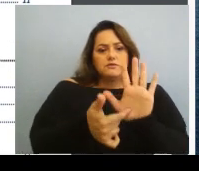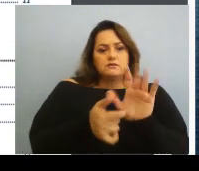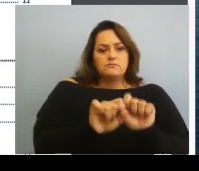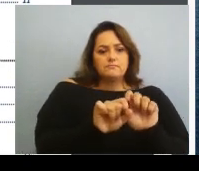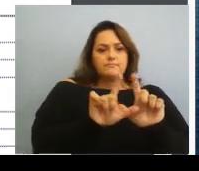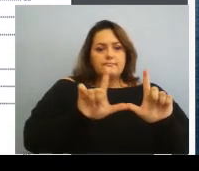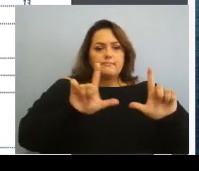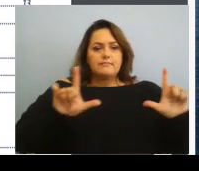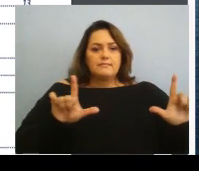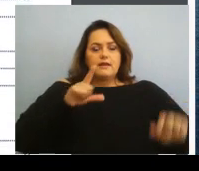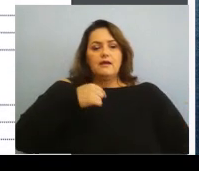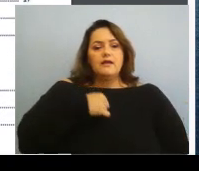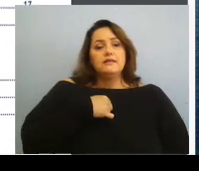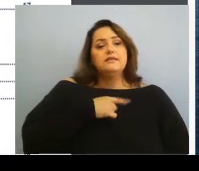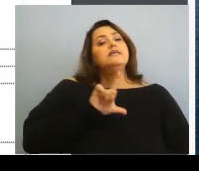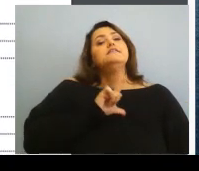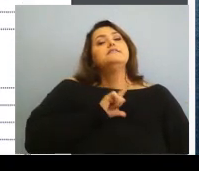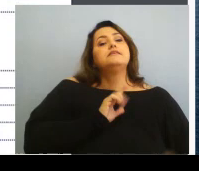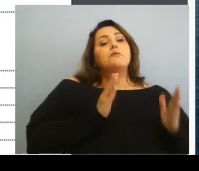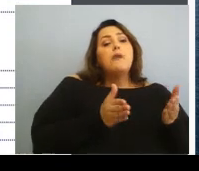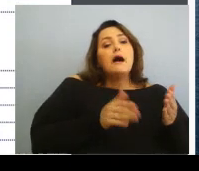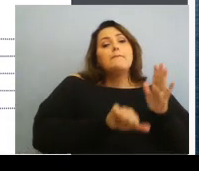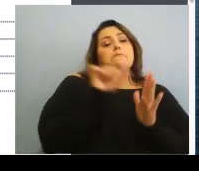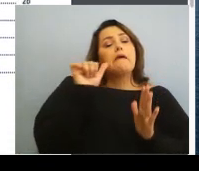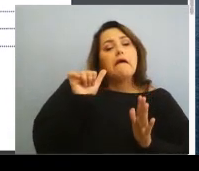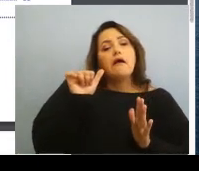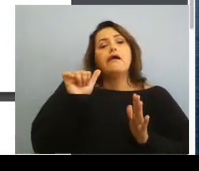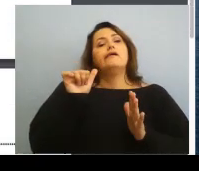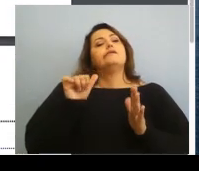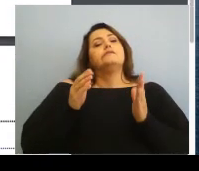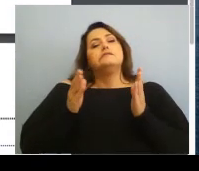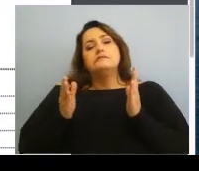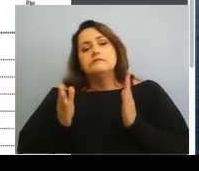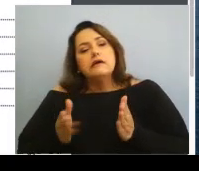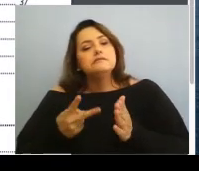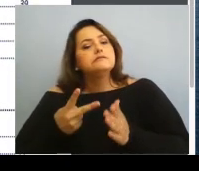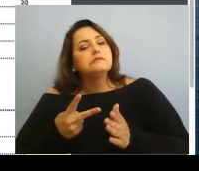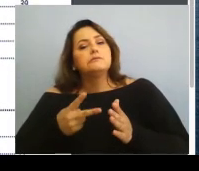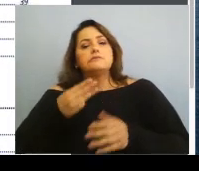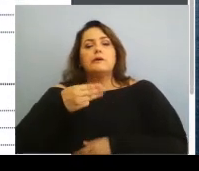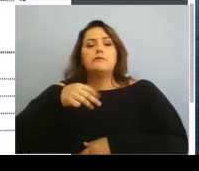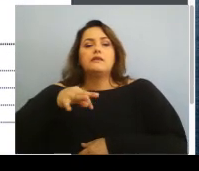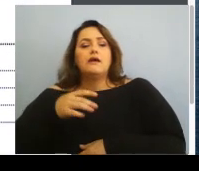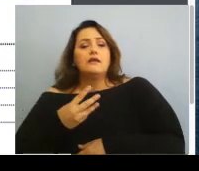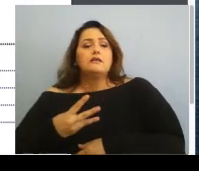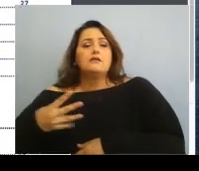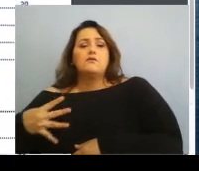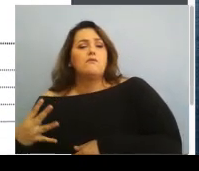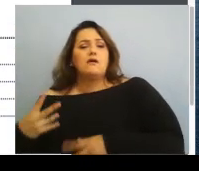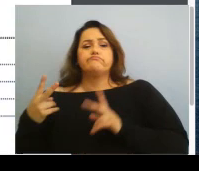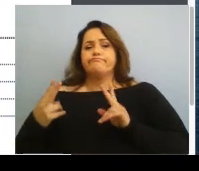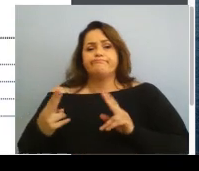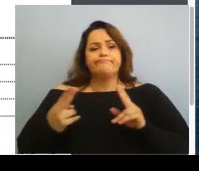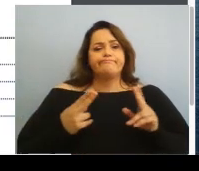módulo primeiro, que é de acesso e cadastramento, o módulo segundo, que é gerando MTR, o módulo segundo, terceiro e quarto, o mesmo tema, módulo